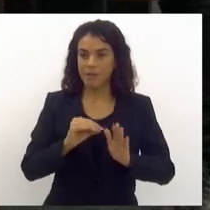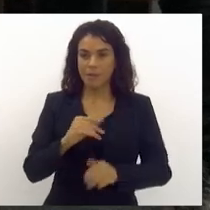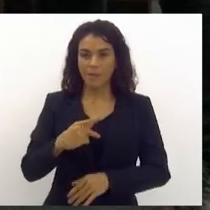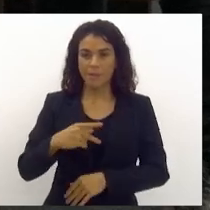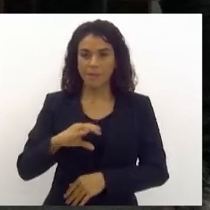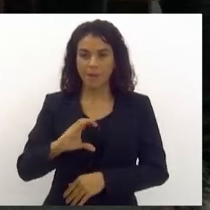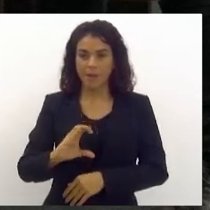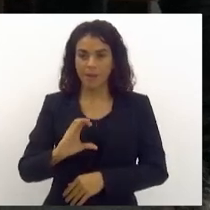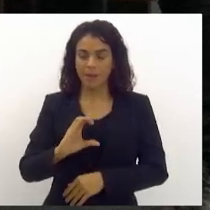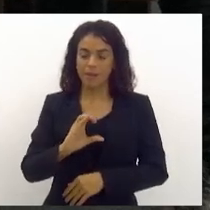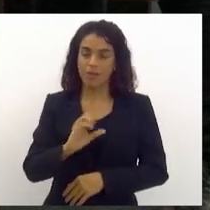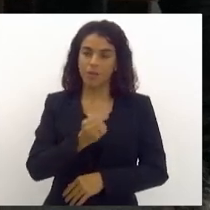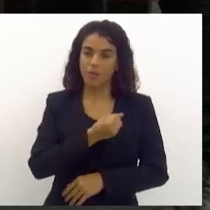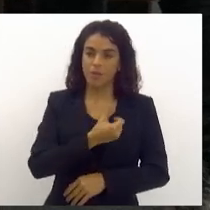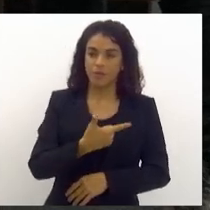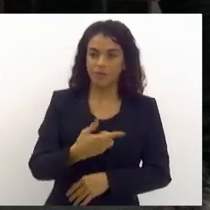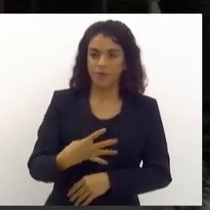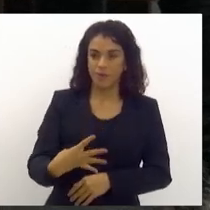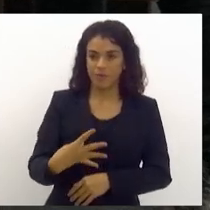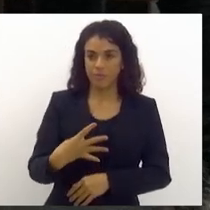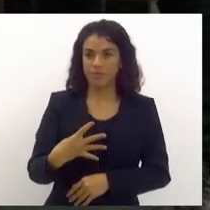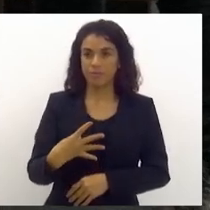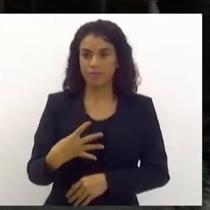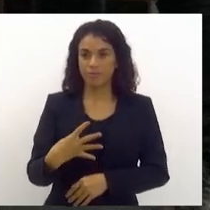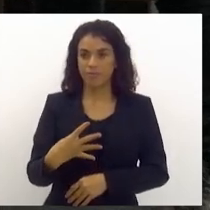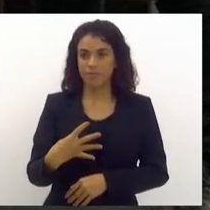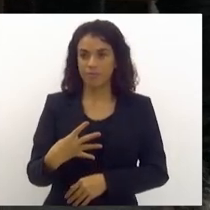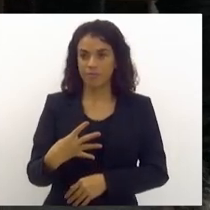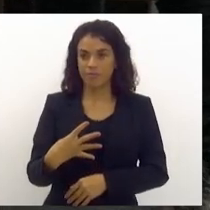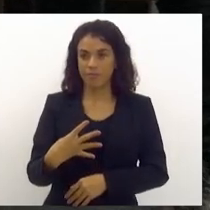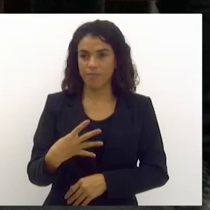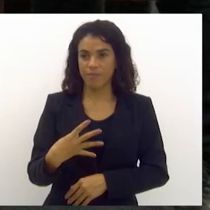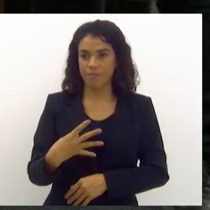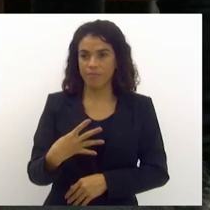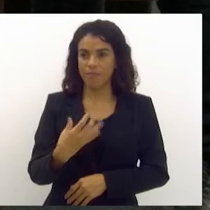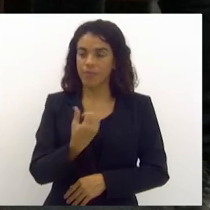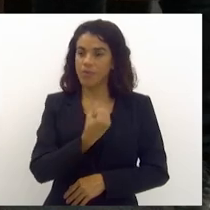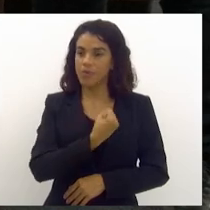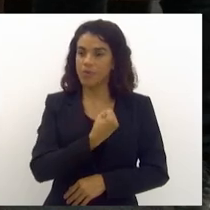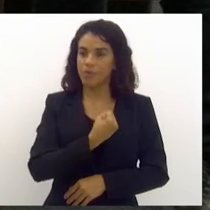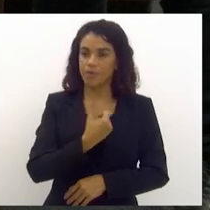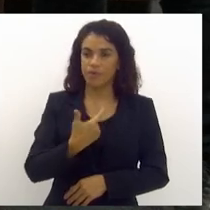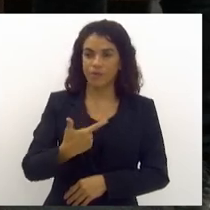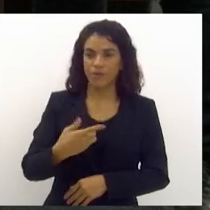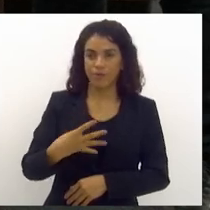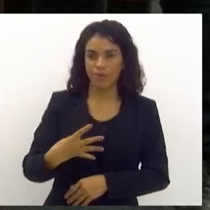emenda 24, destaque 24.